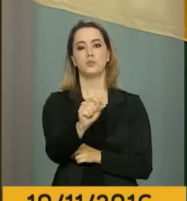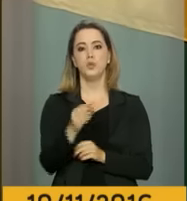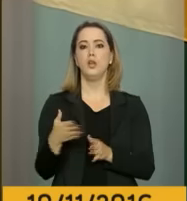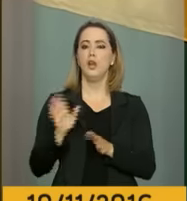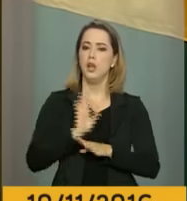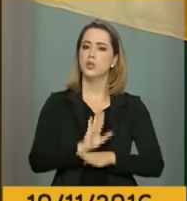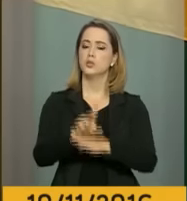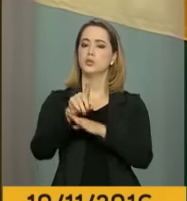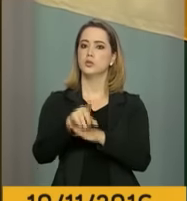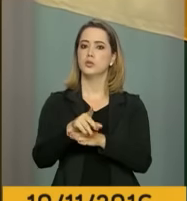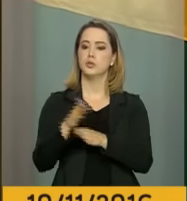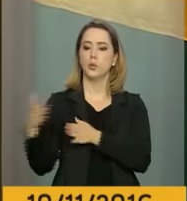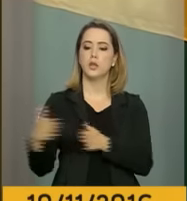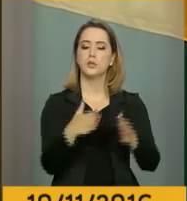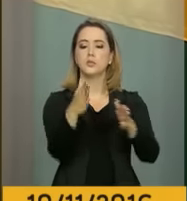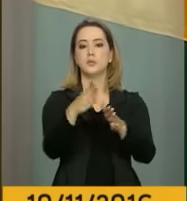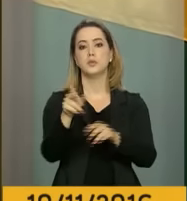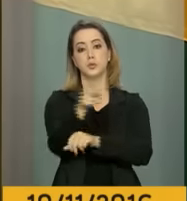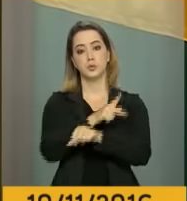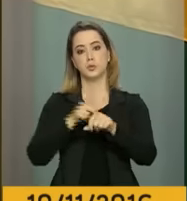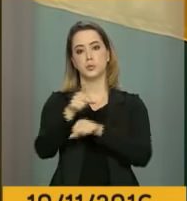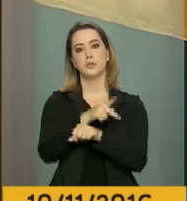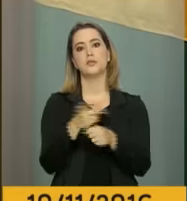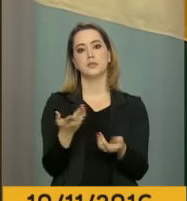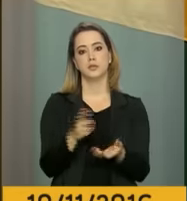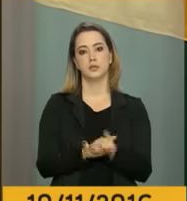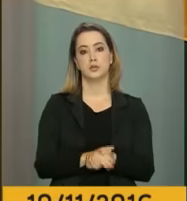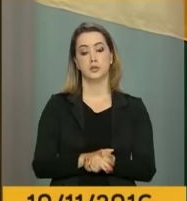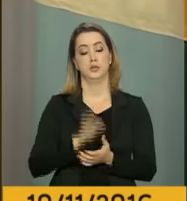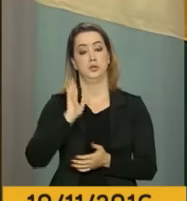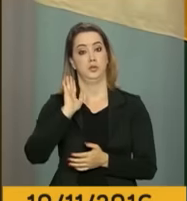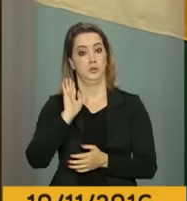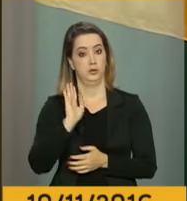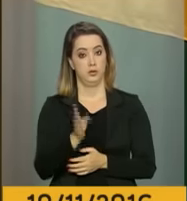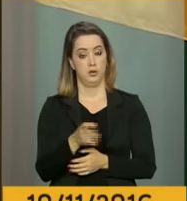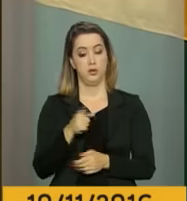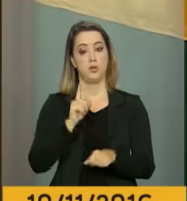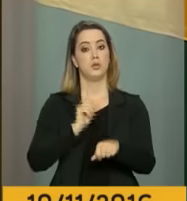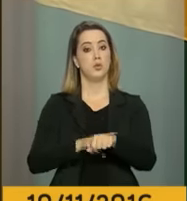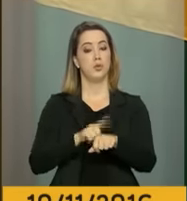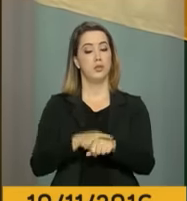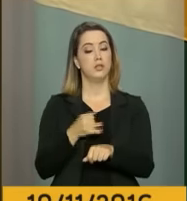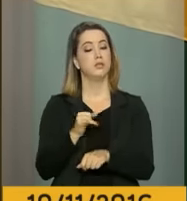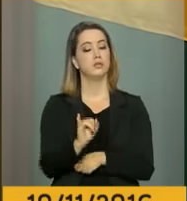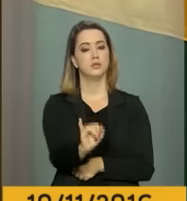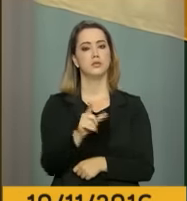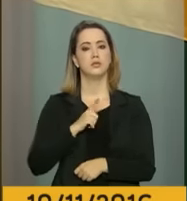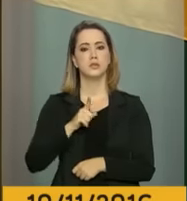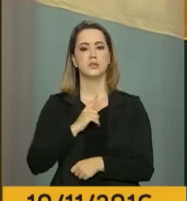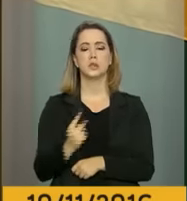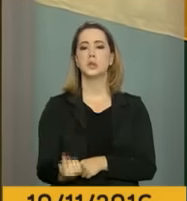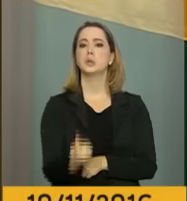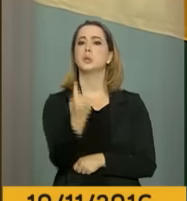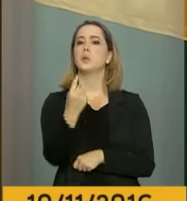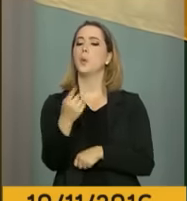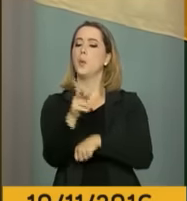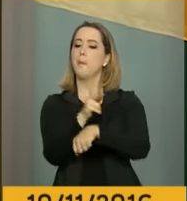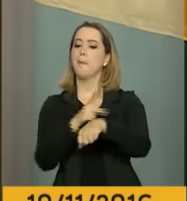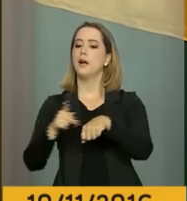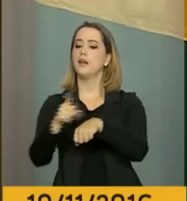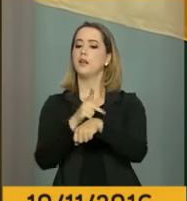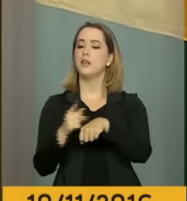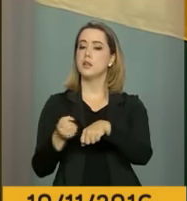país. Para voltar à afirmação inaugural que fiz, quando, se você tem um país